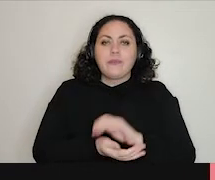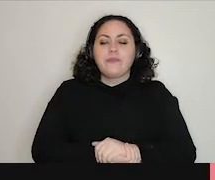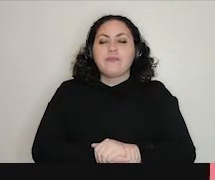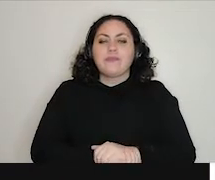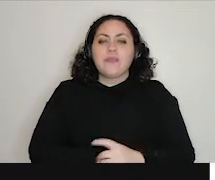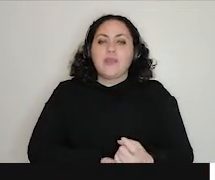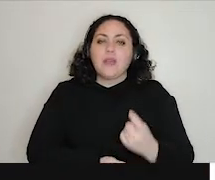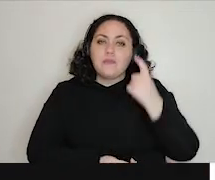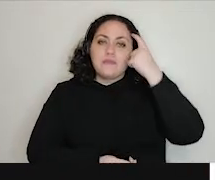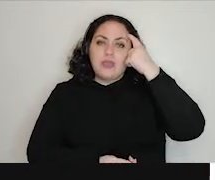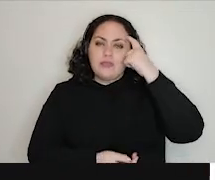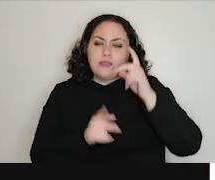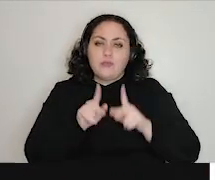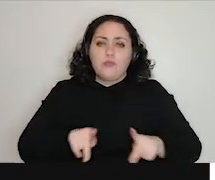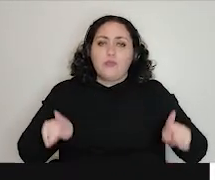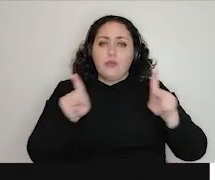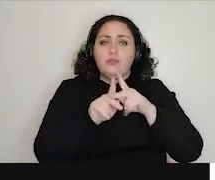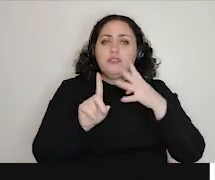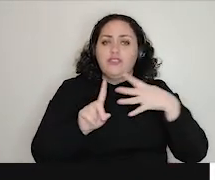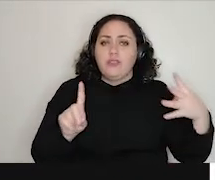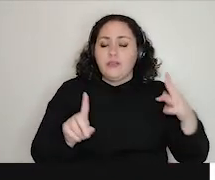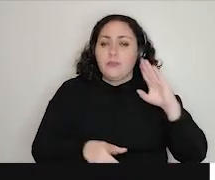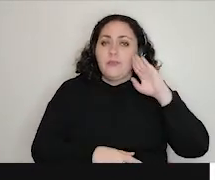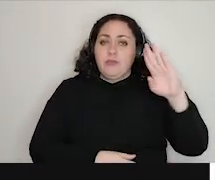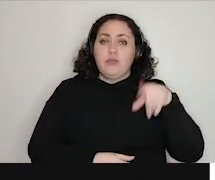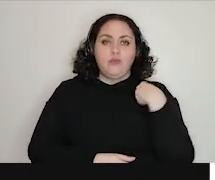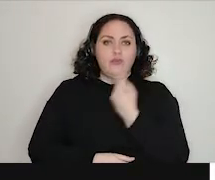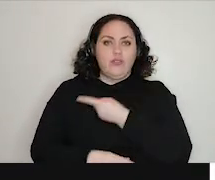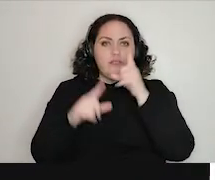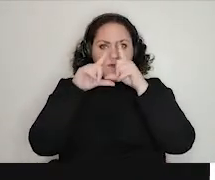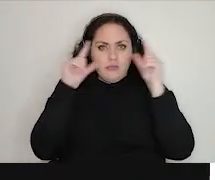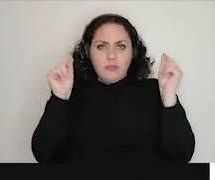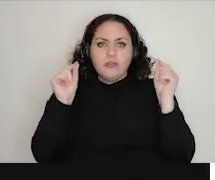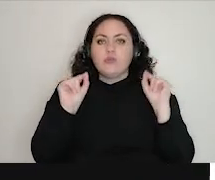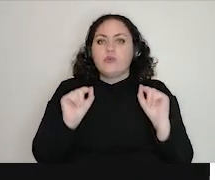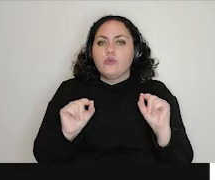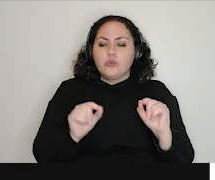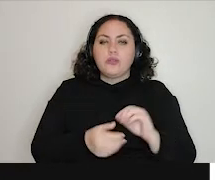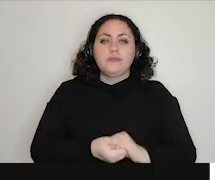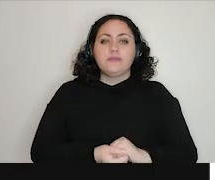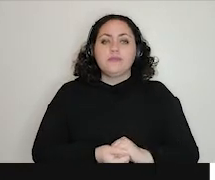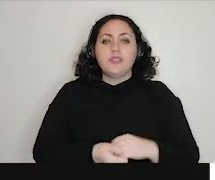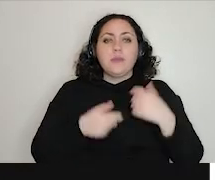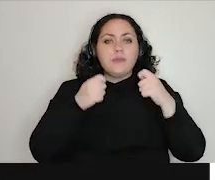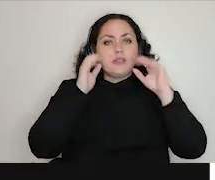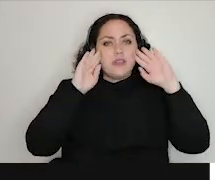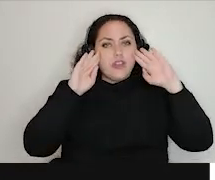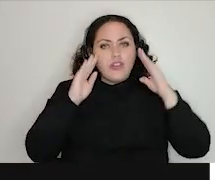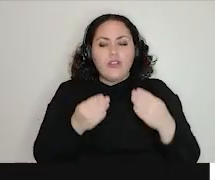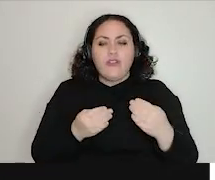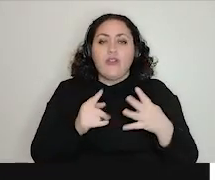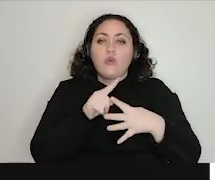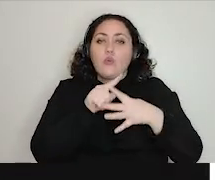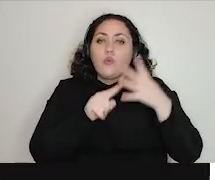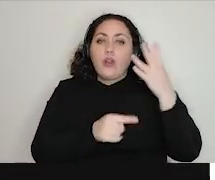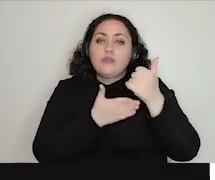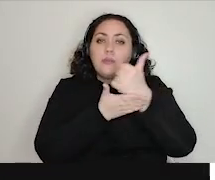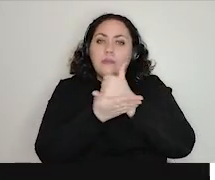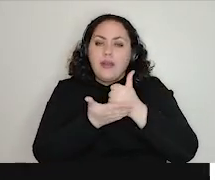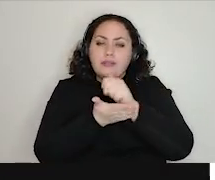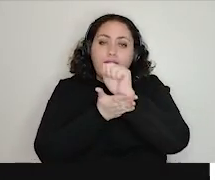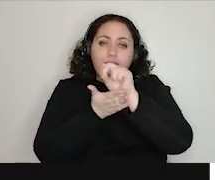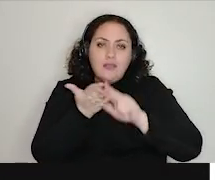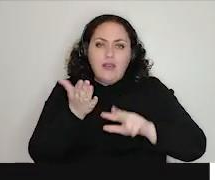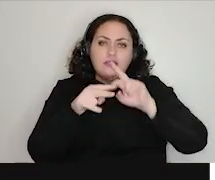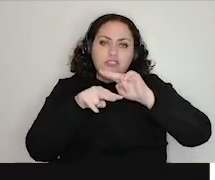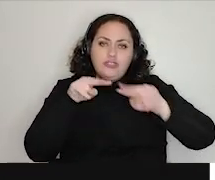slide. Na população LGBT, especialmente nós da enfermagem, que a gente precisa se concentrar e reconhecer 4